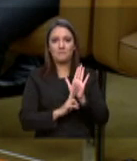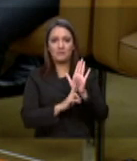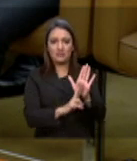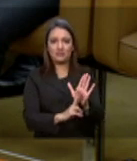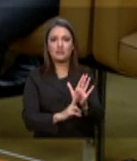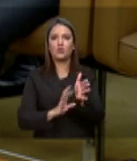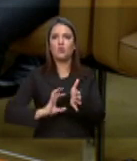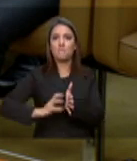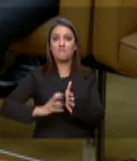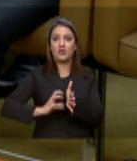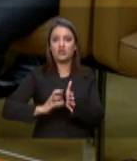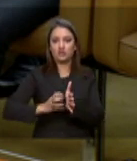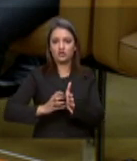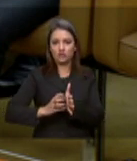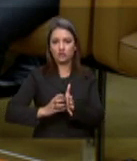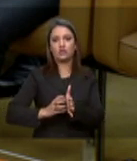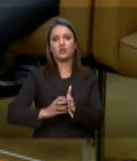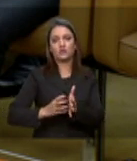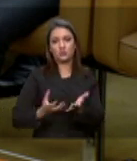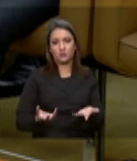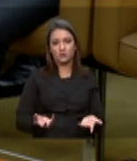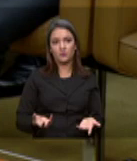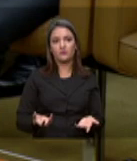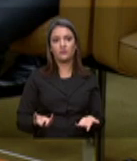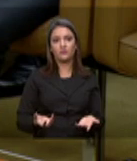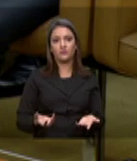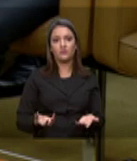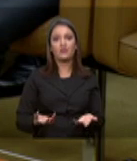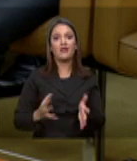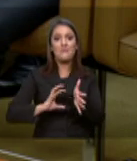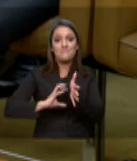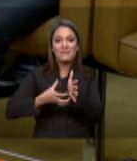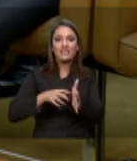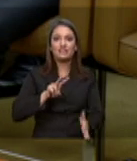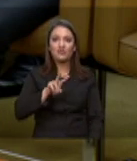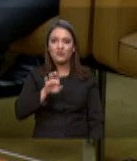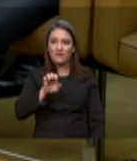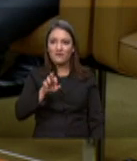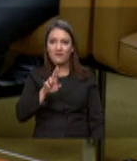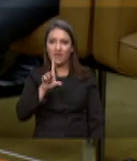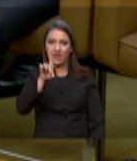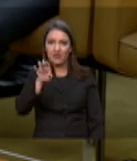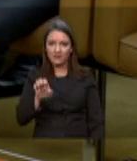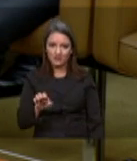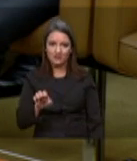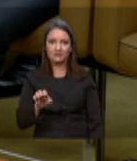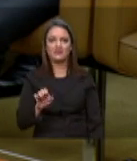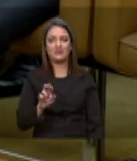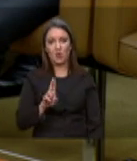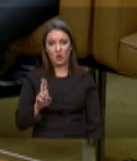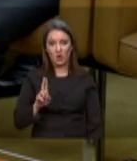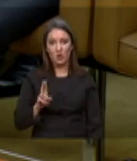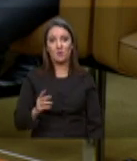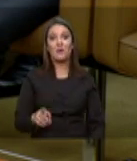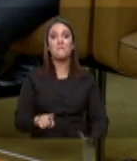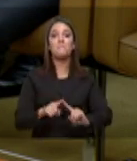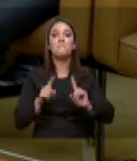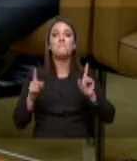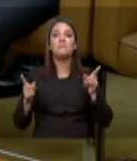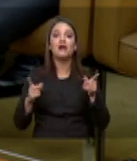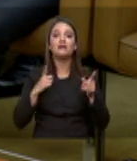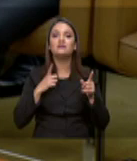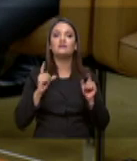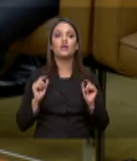política que é denominada Partido Verde, mas ela tem um